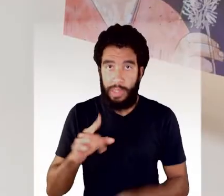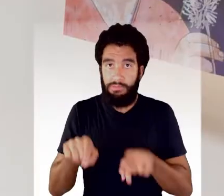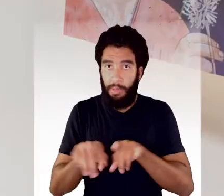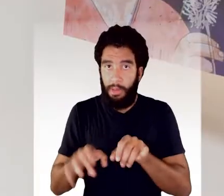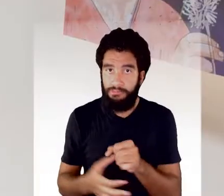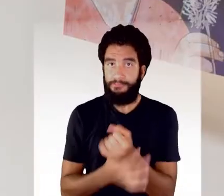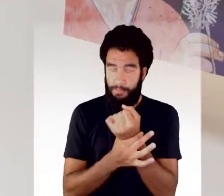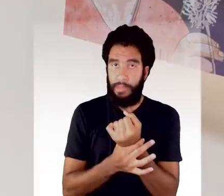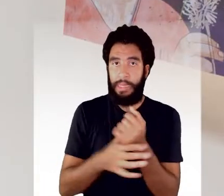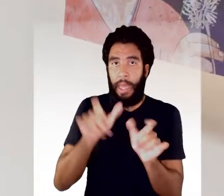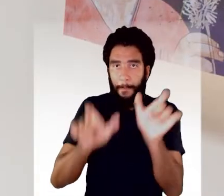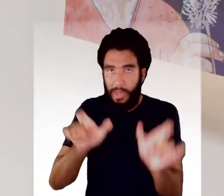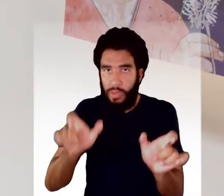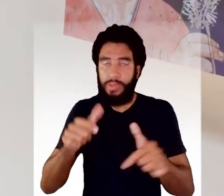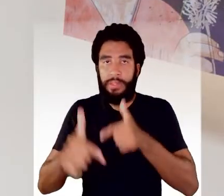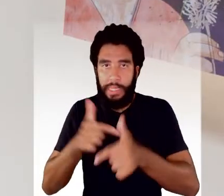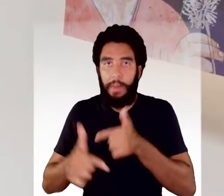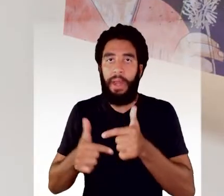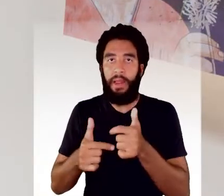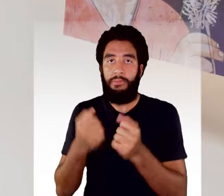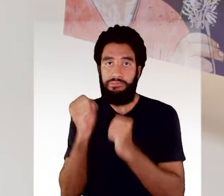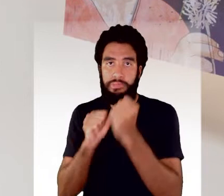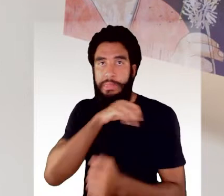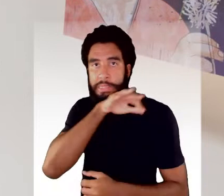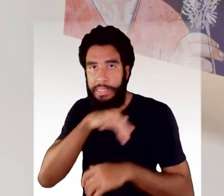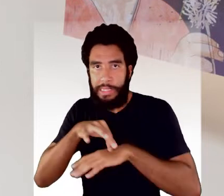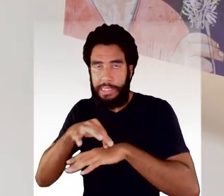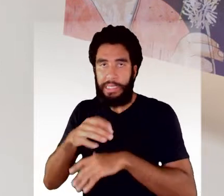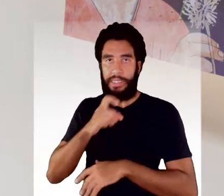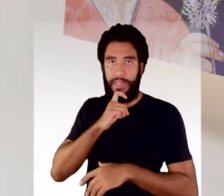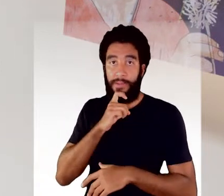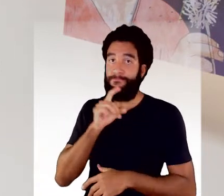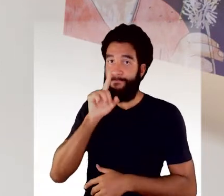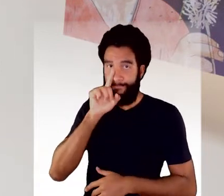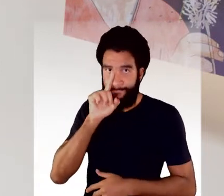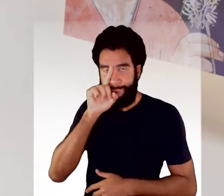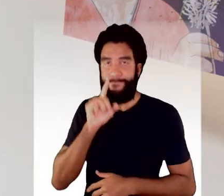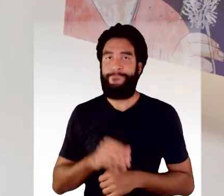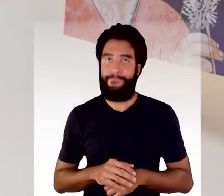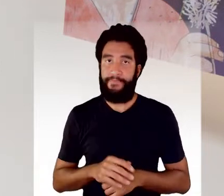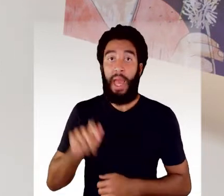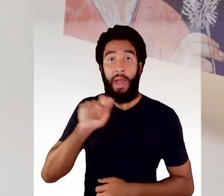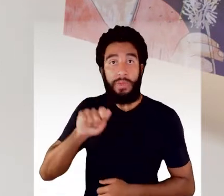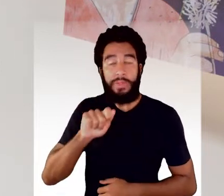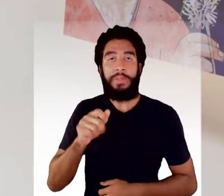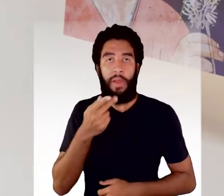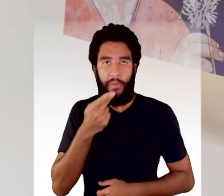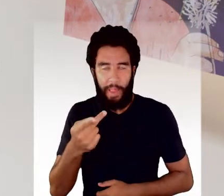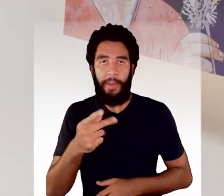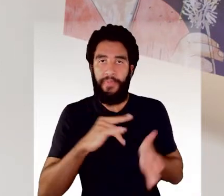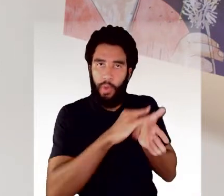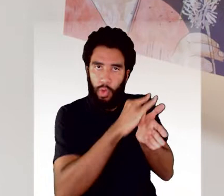Direitos e garantias conquistados pelos trabalhadores de frigoríficos podem estar ameaçados. Associações empresariais do setor vêm